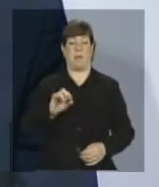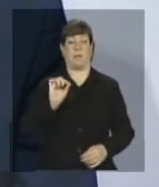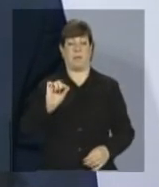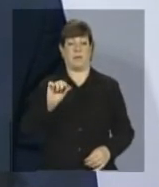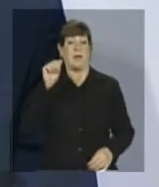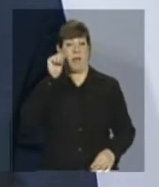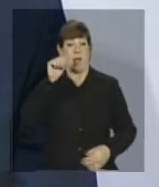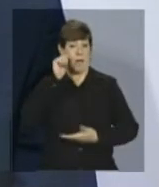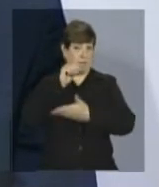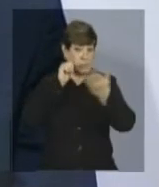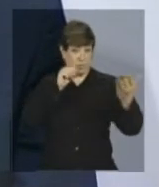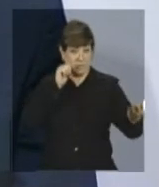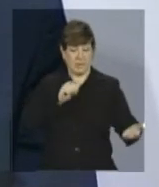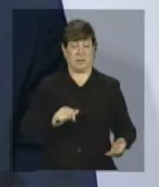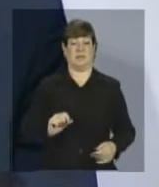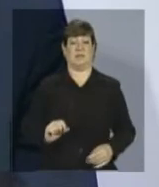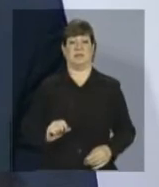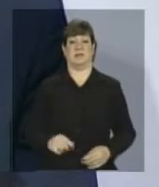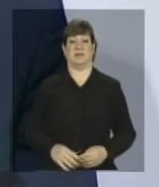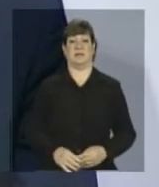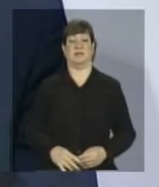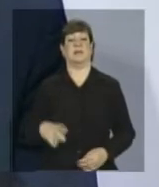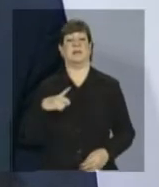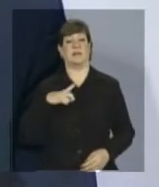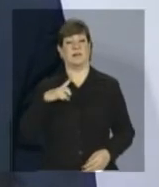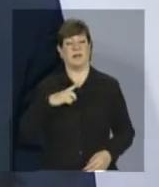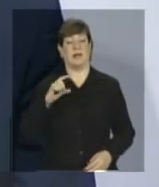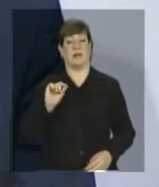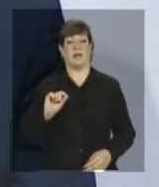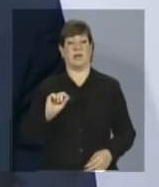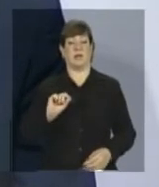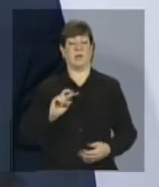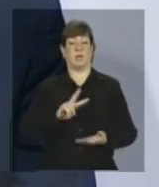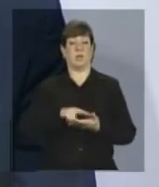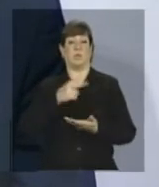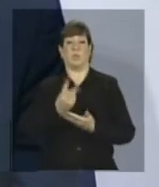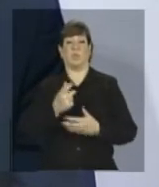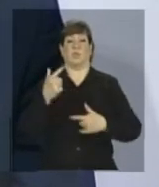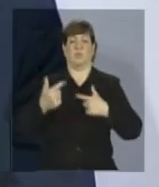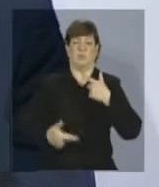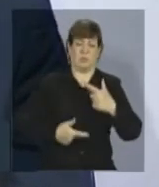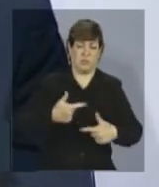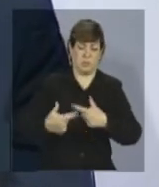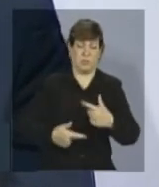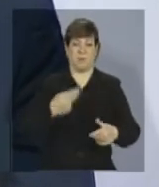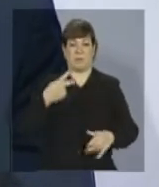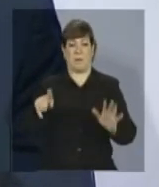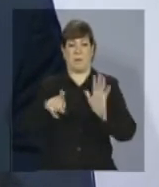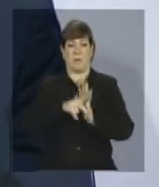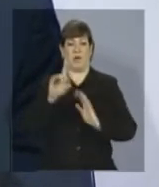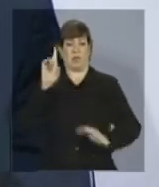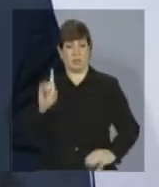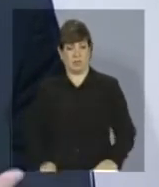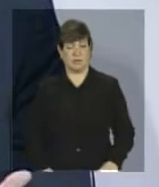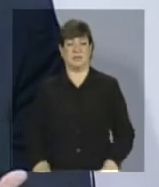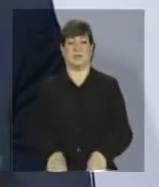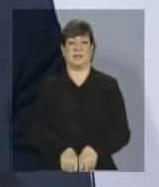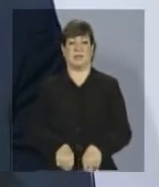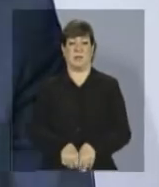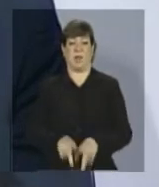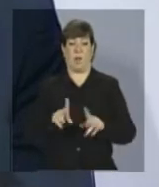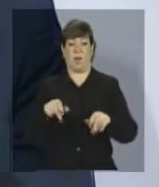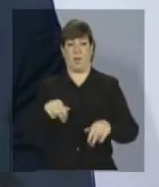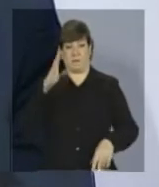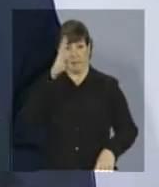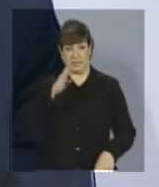mulheres, invariavelmente, têm dupla performance, lutam por seus direitos e, muito normalmente, como aqui no caso